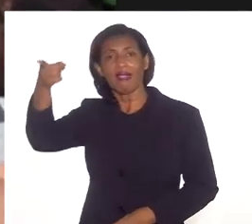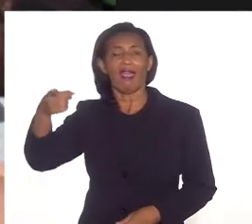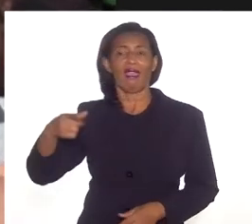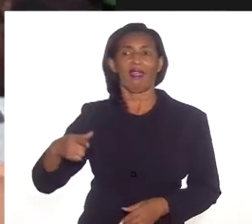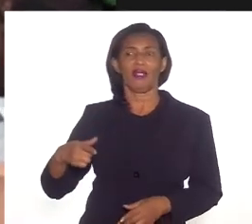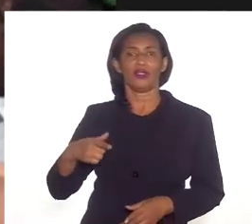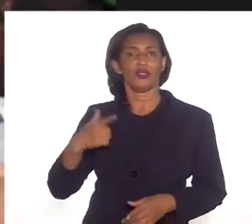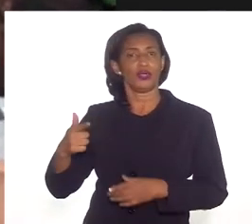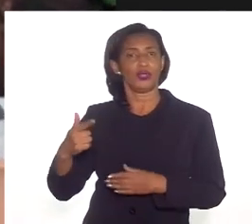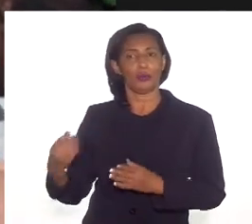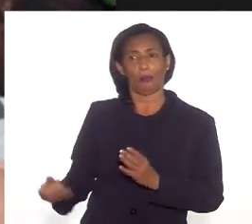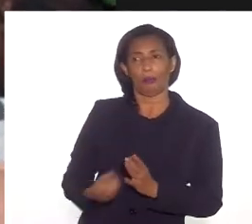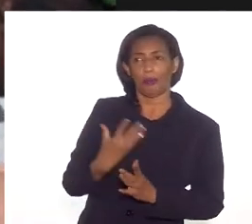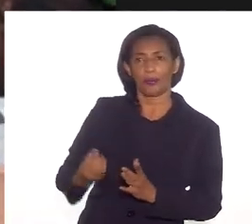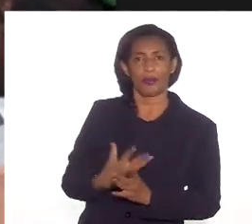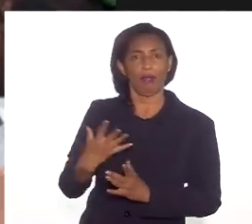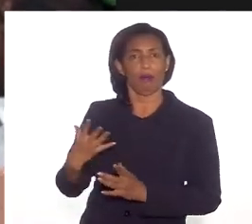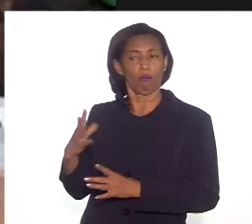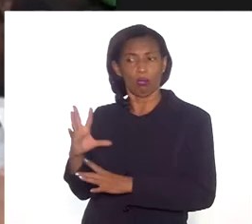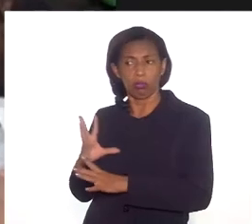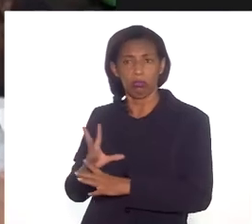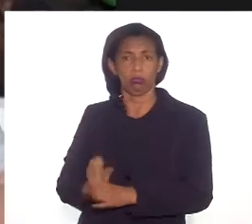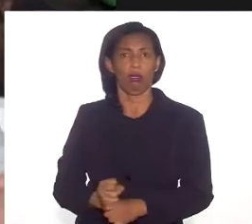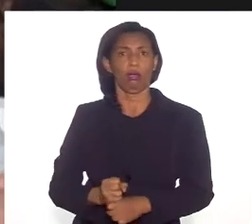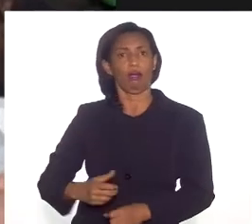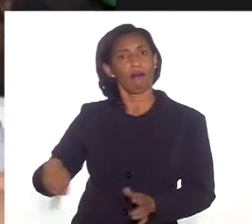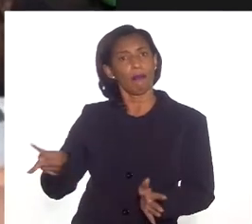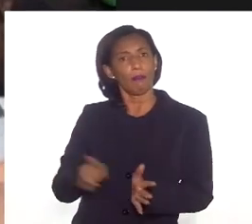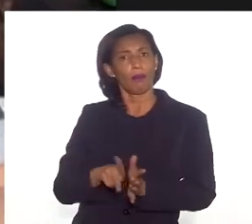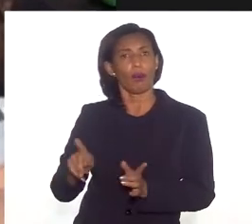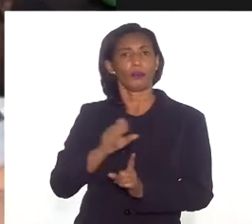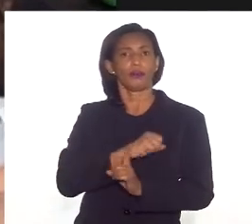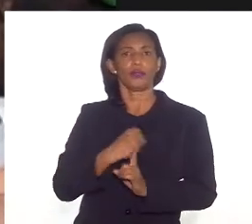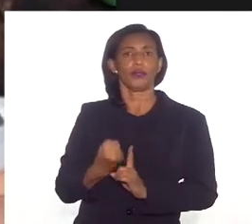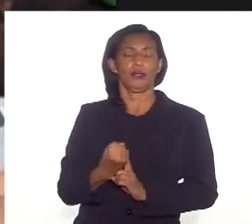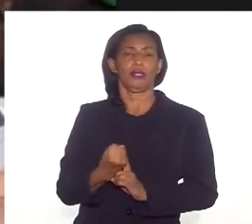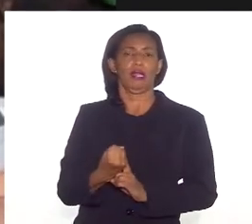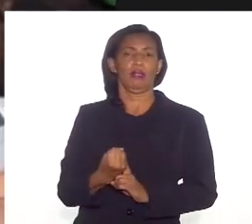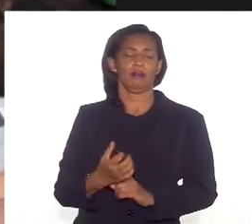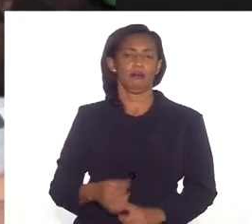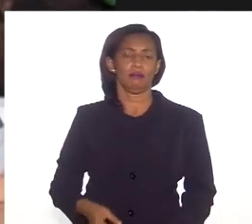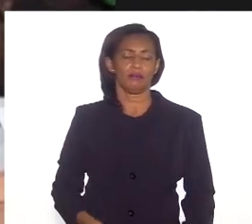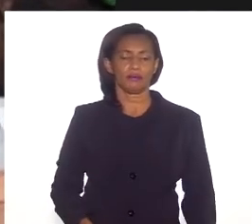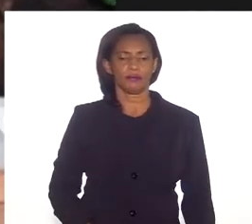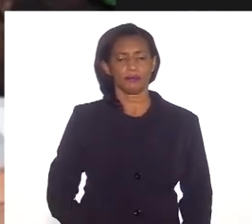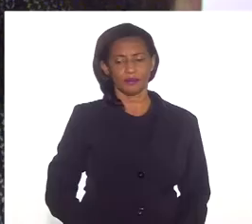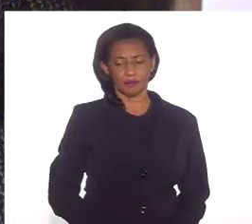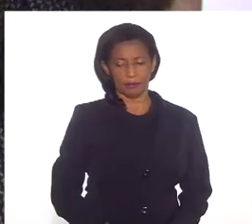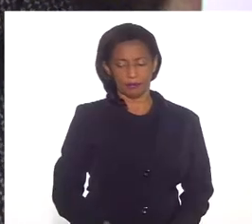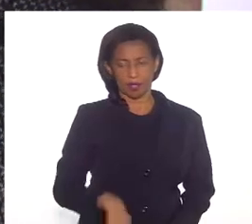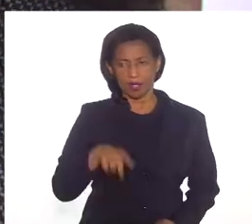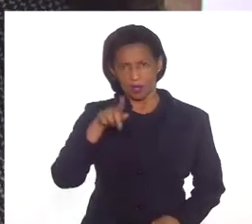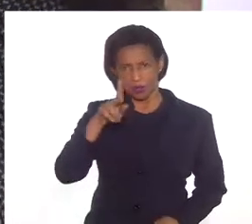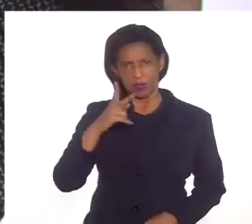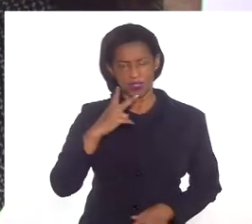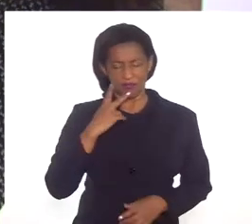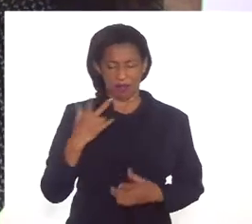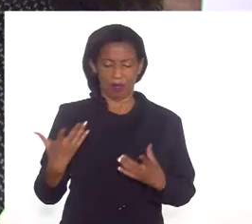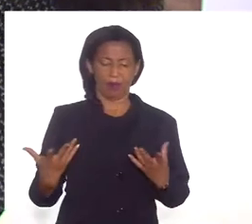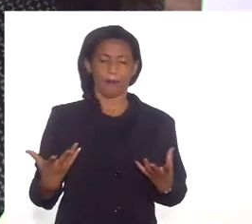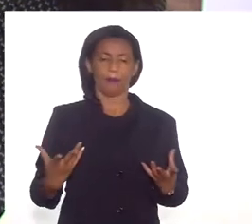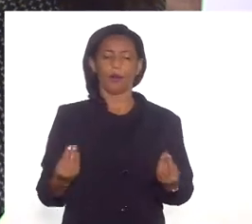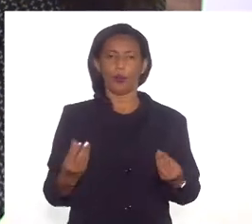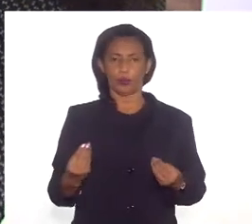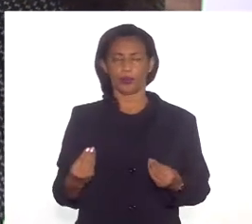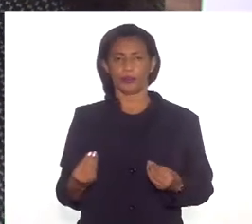ideia de produção, de riqueza, de acúmulo, que é muito típico da sociedade ocidental. Você fala muito, entrando